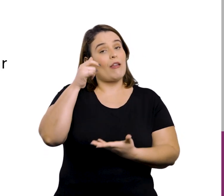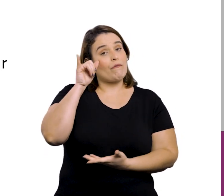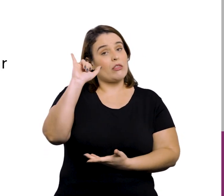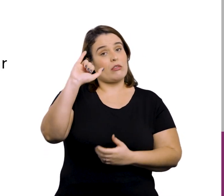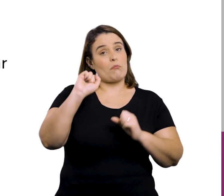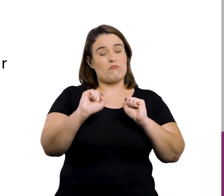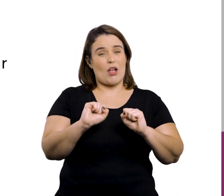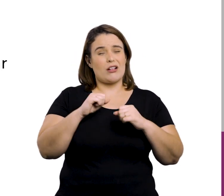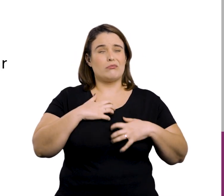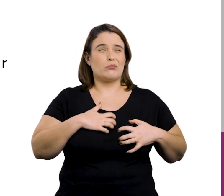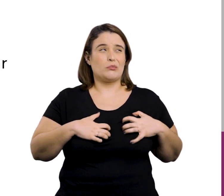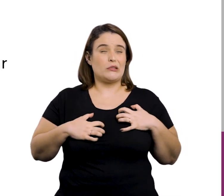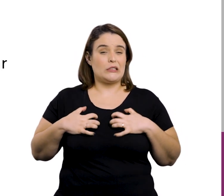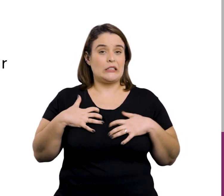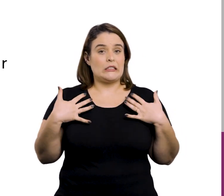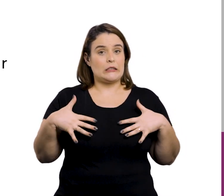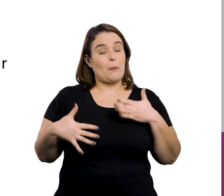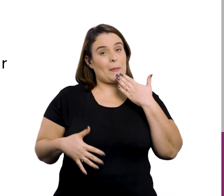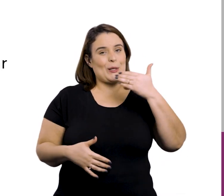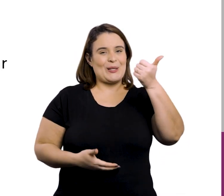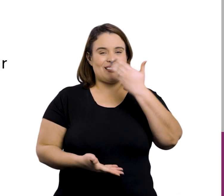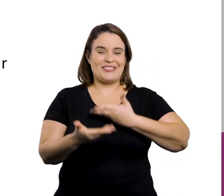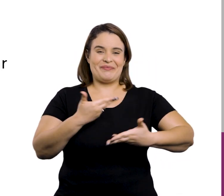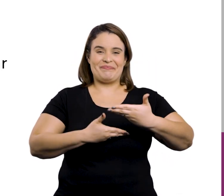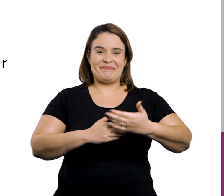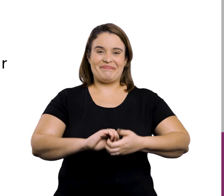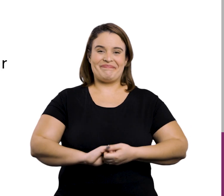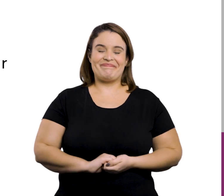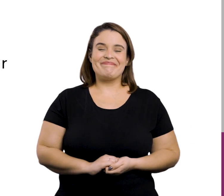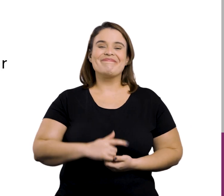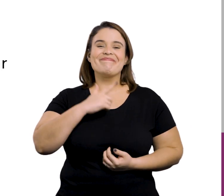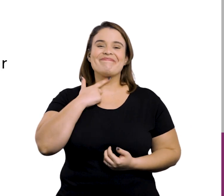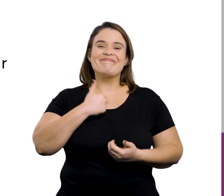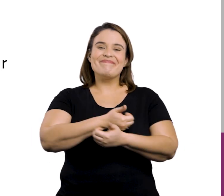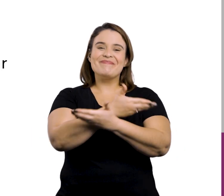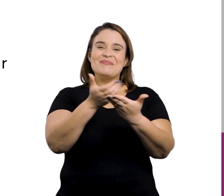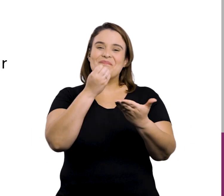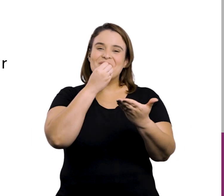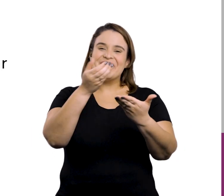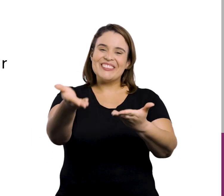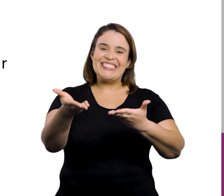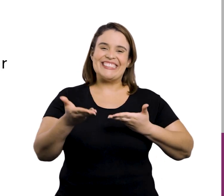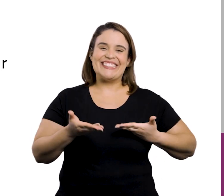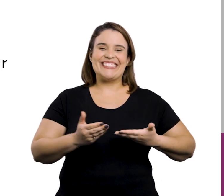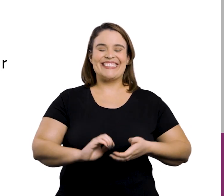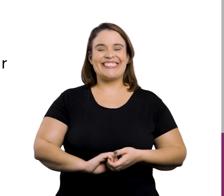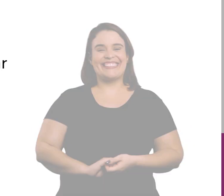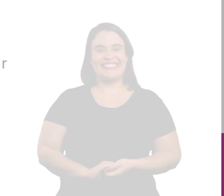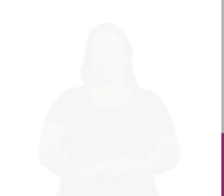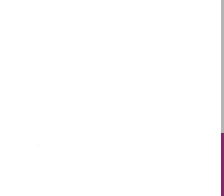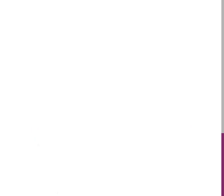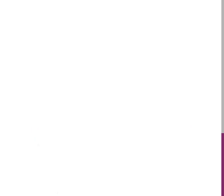tensões desnecessárias e melhorar o engajamento. Desejamos as boas-vindas.